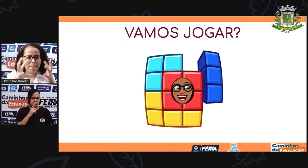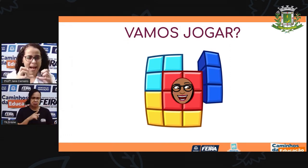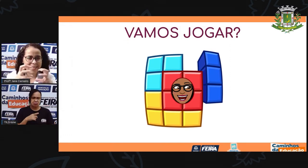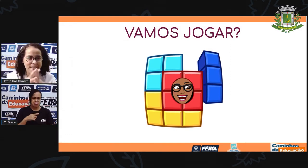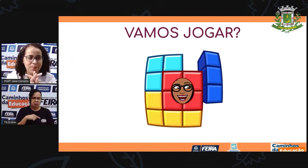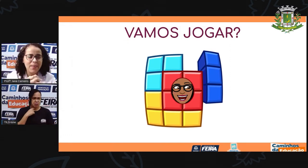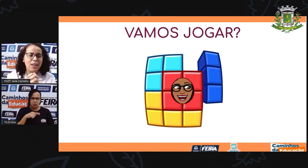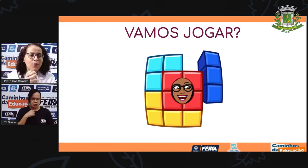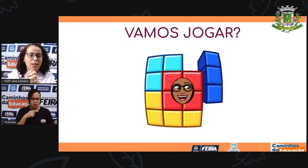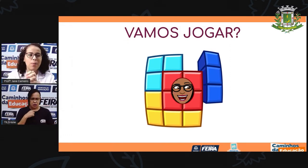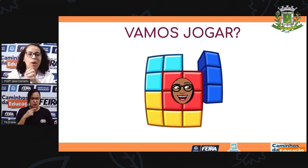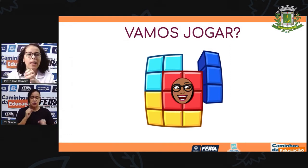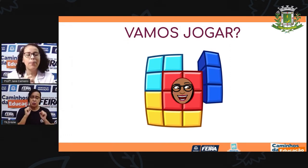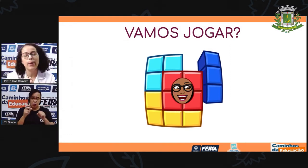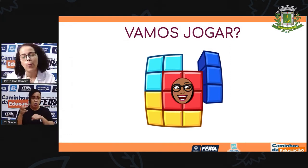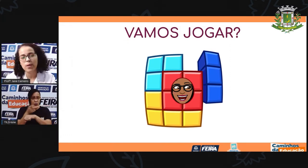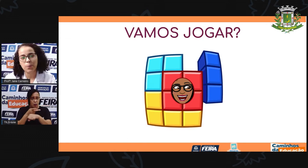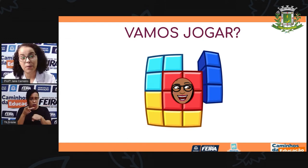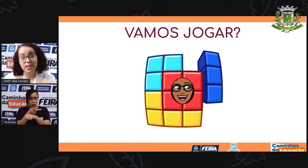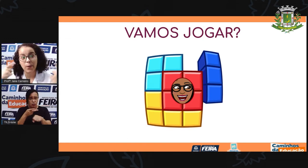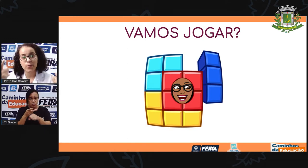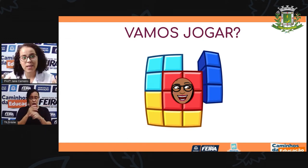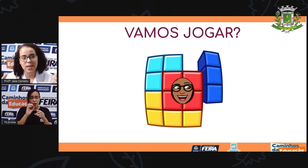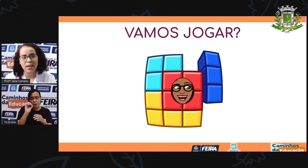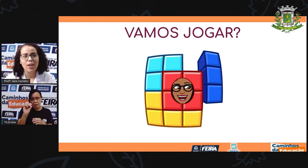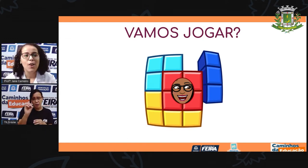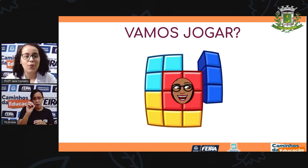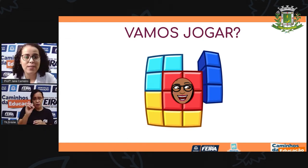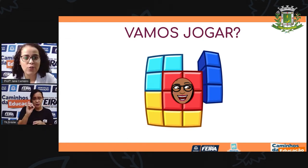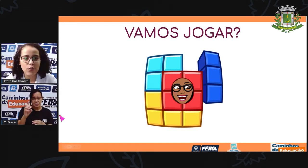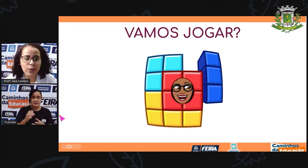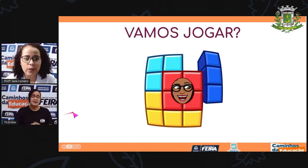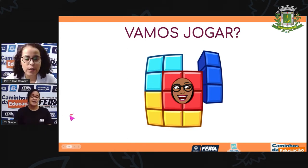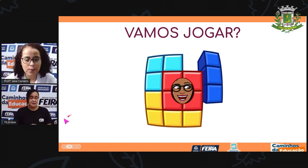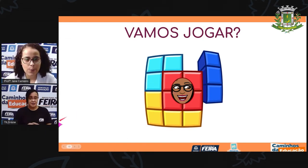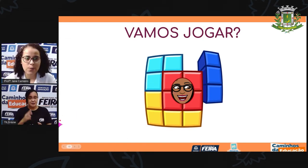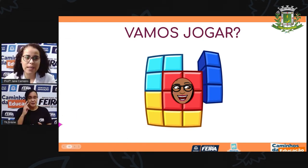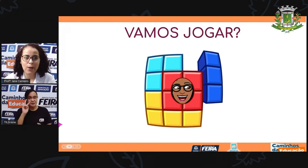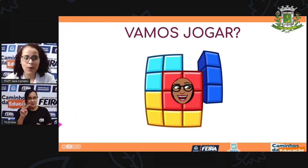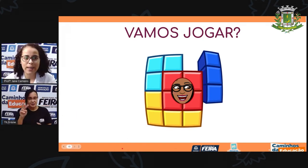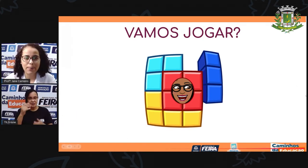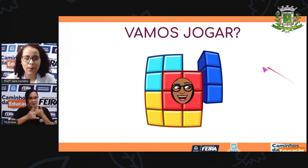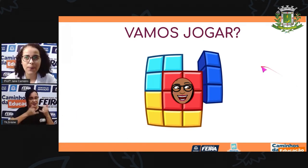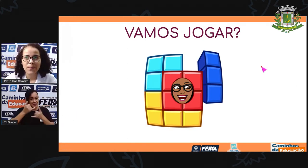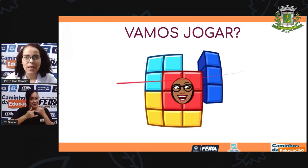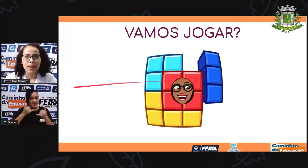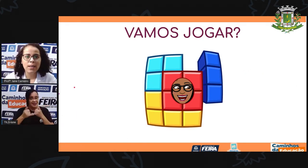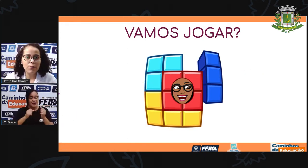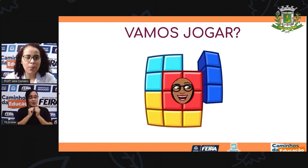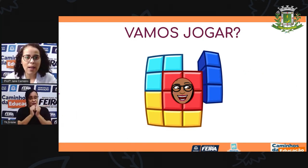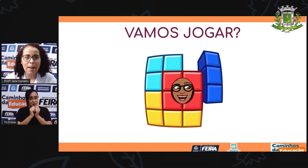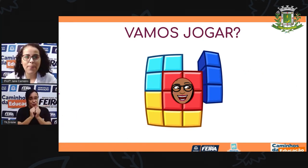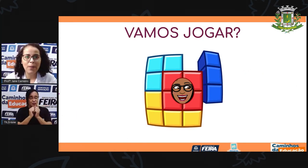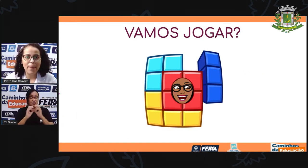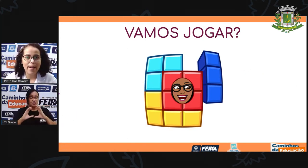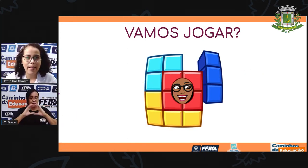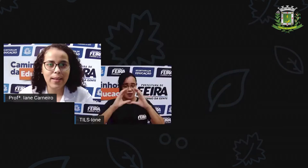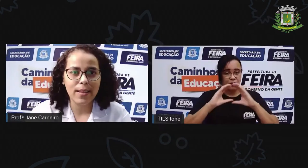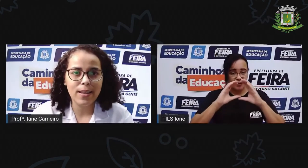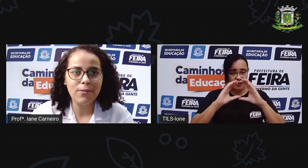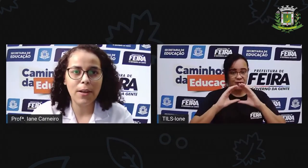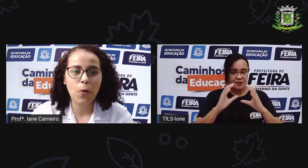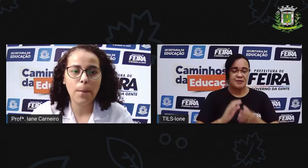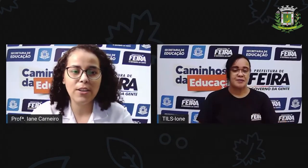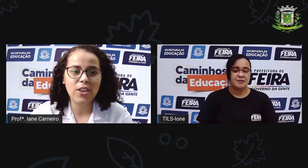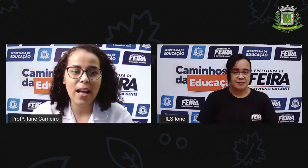papel, amassa. E faz uma bolinha por enquanto, para você conseguir fazer o joguinho que nós vamos fazer agora, tá bom? Então, vamos lá, a prova vai parar